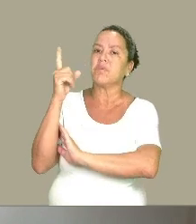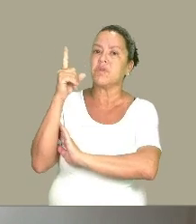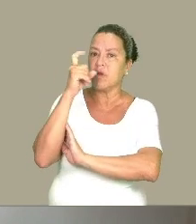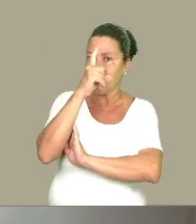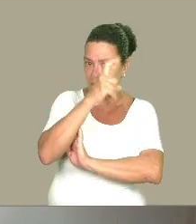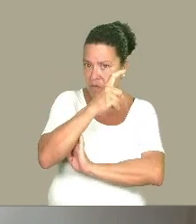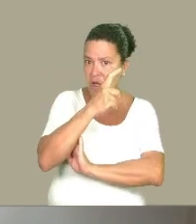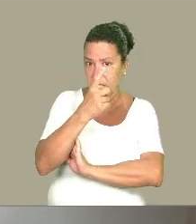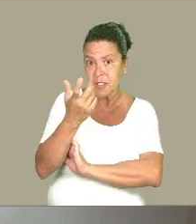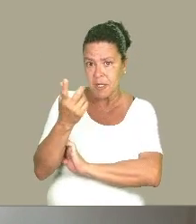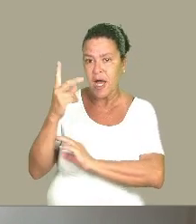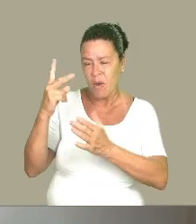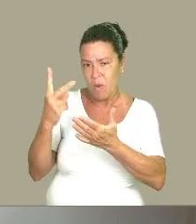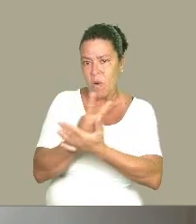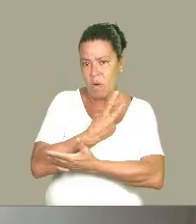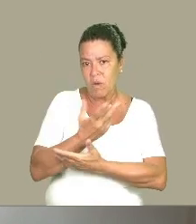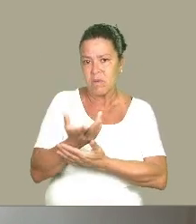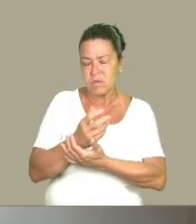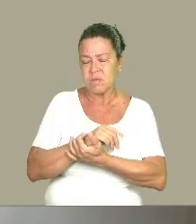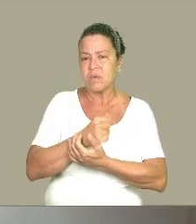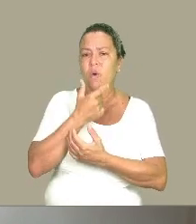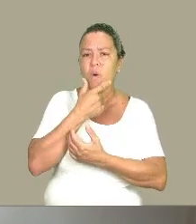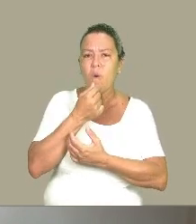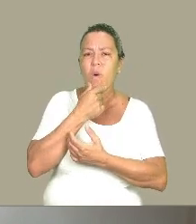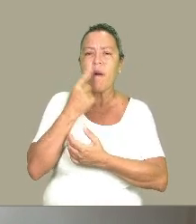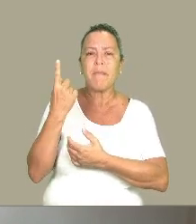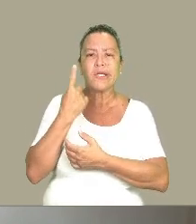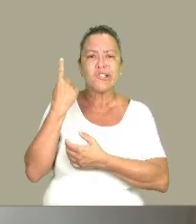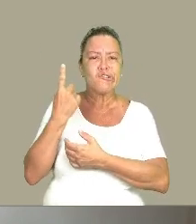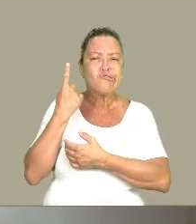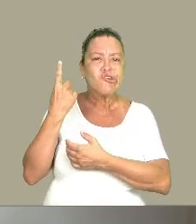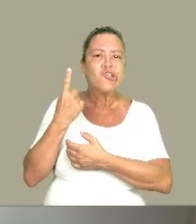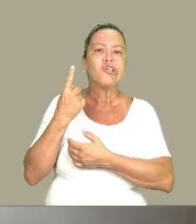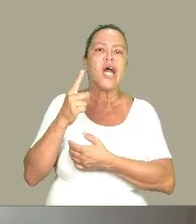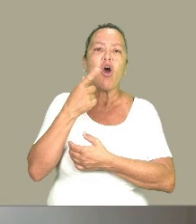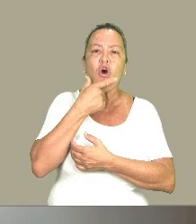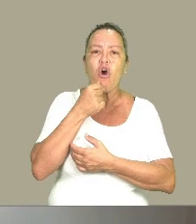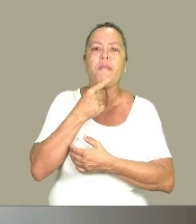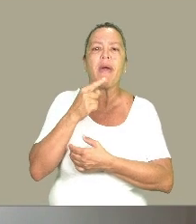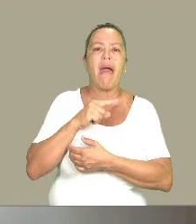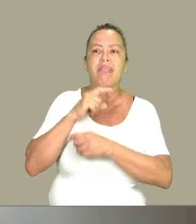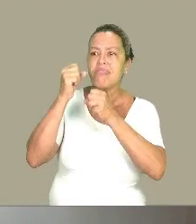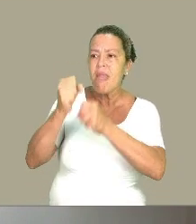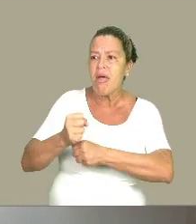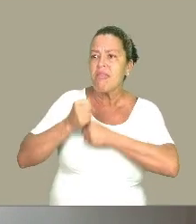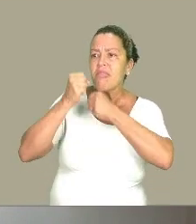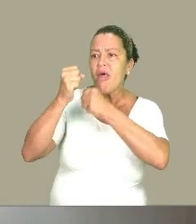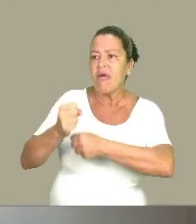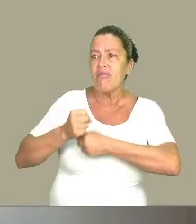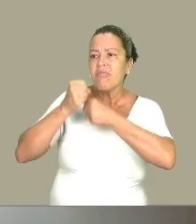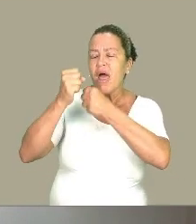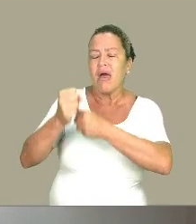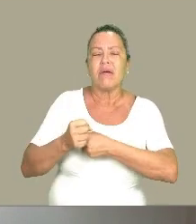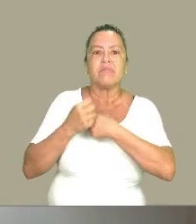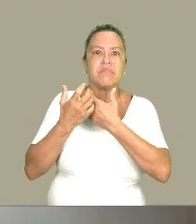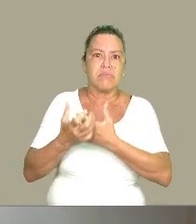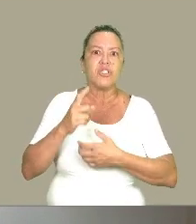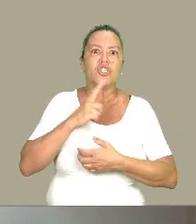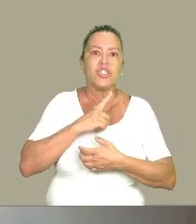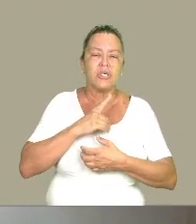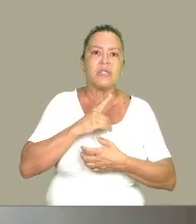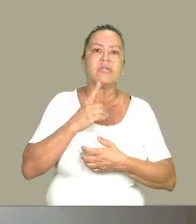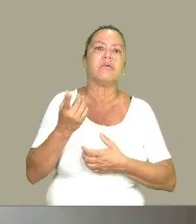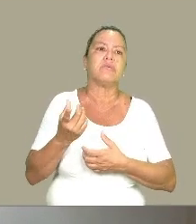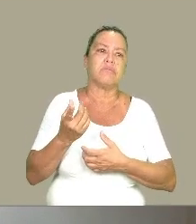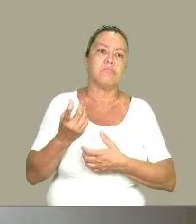natureza oferecia, né? O homem era um homem solitário, caçador, nômade, e ao longo da jornada,